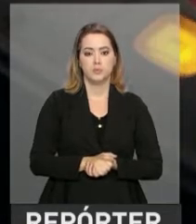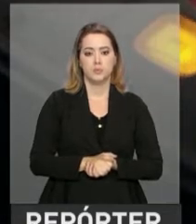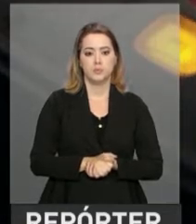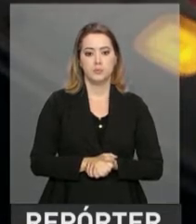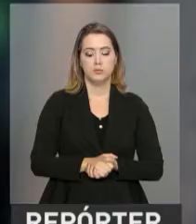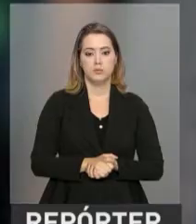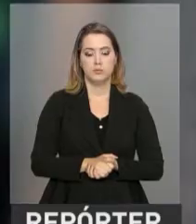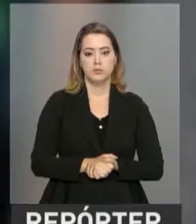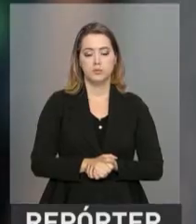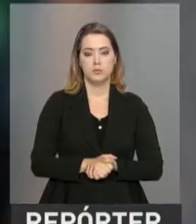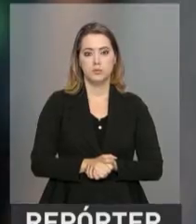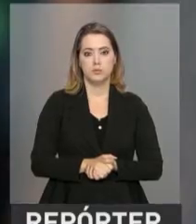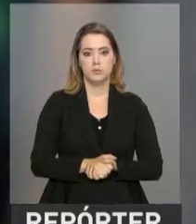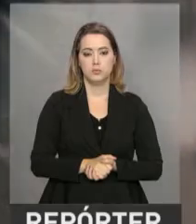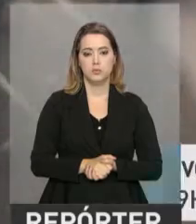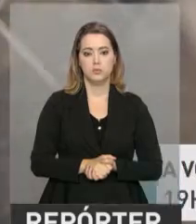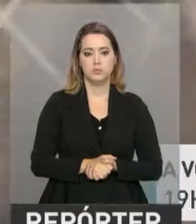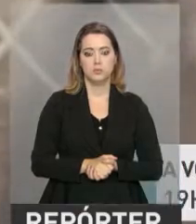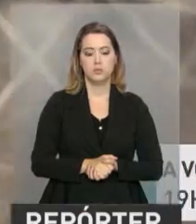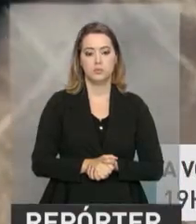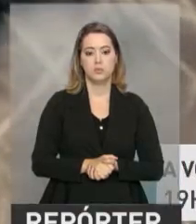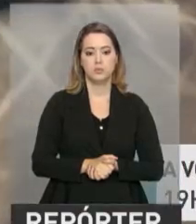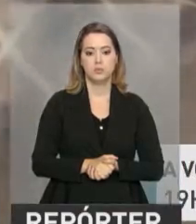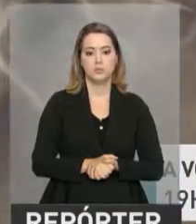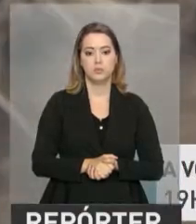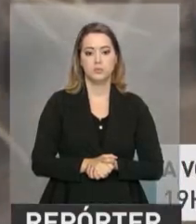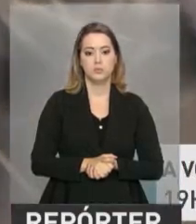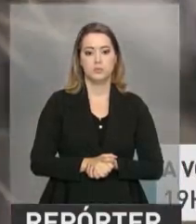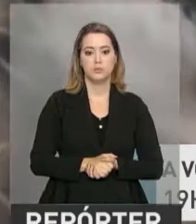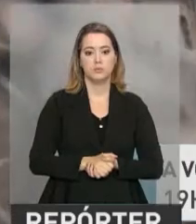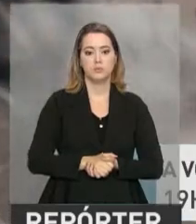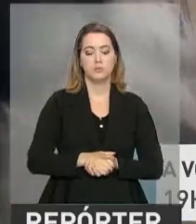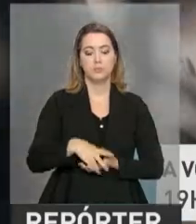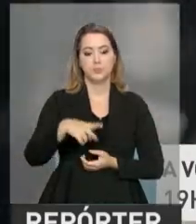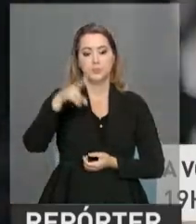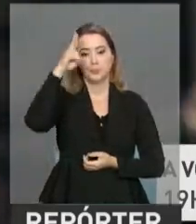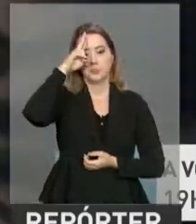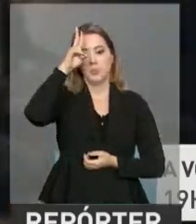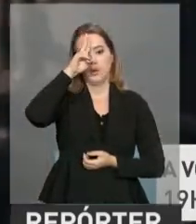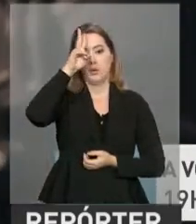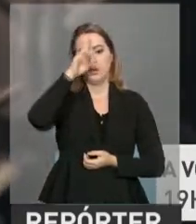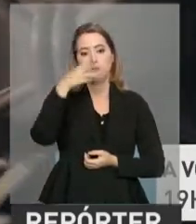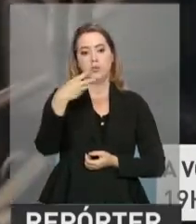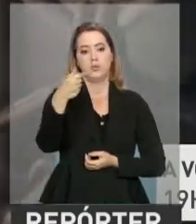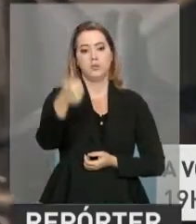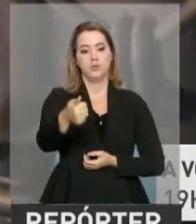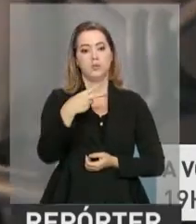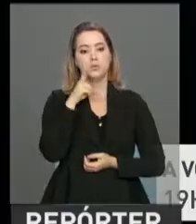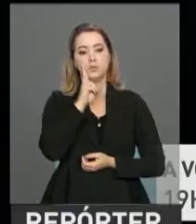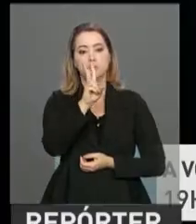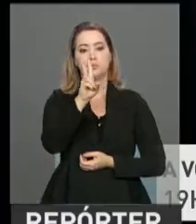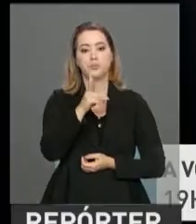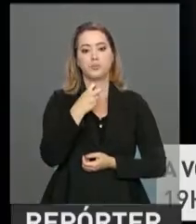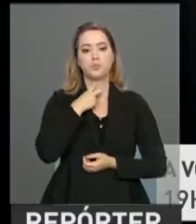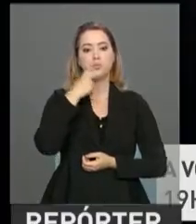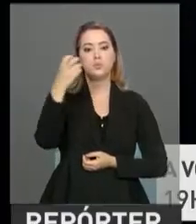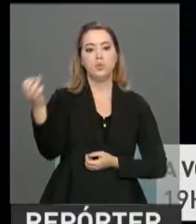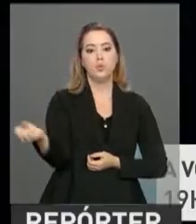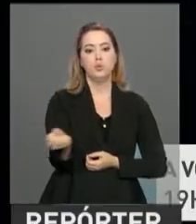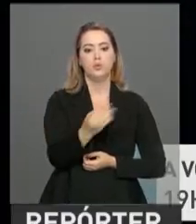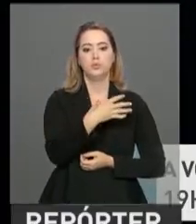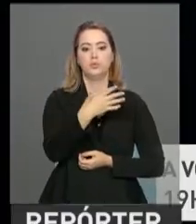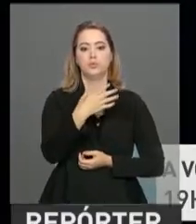segunda feira dia 31 você cidadão vai ouvir aí na sua cidade uma nova voz do brasil